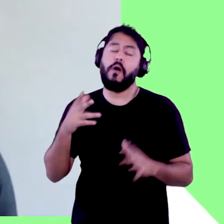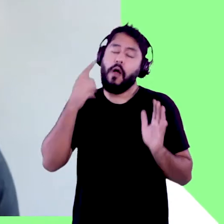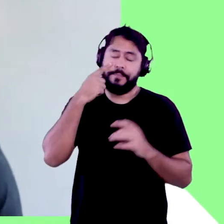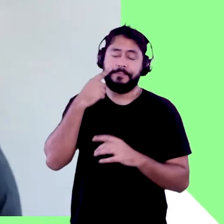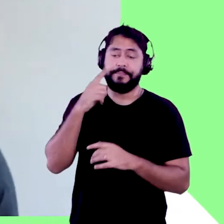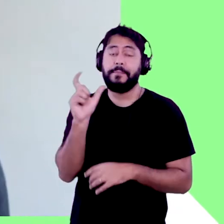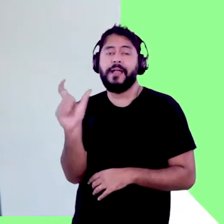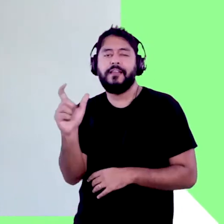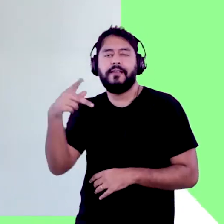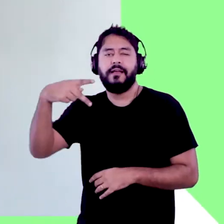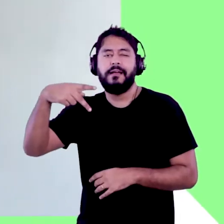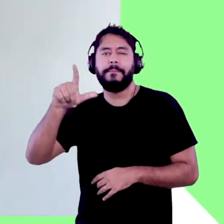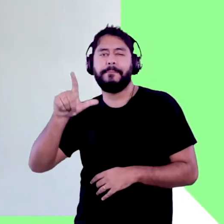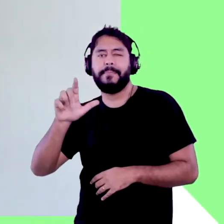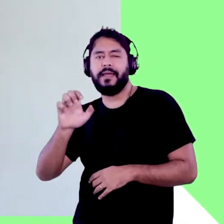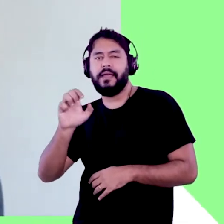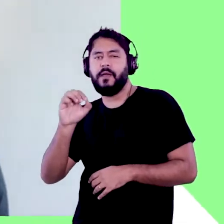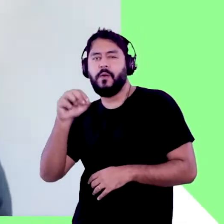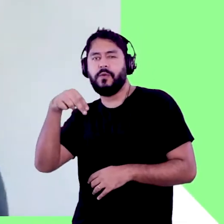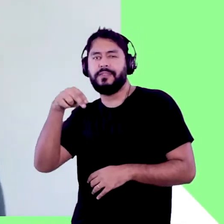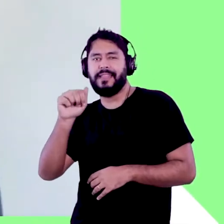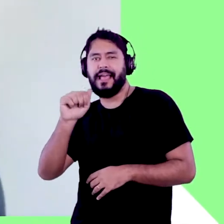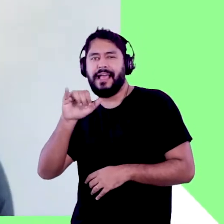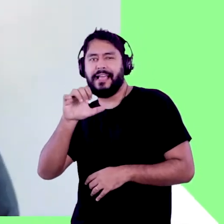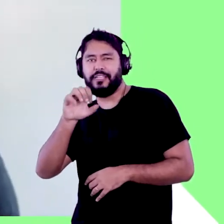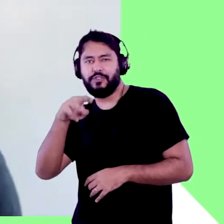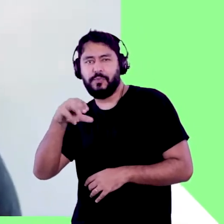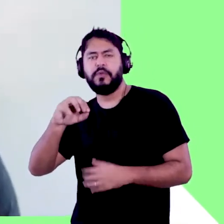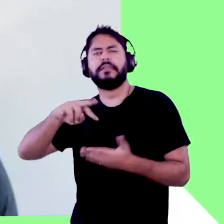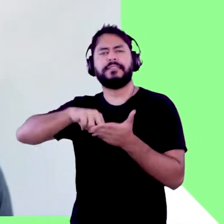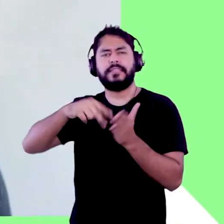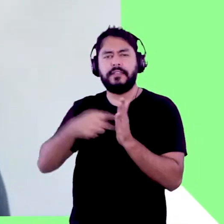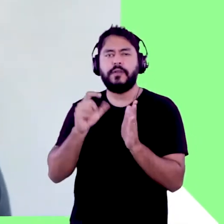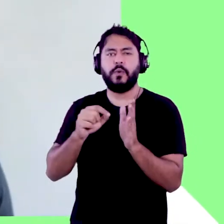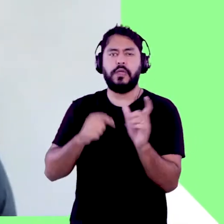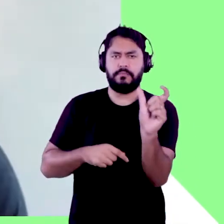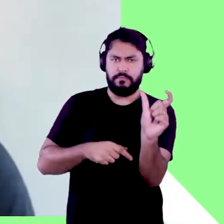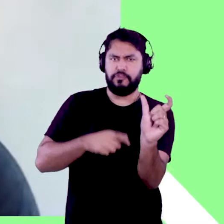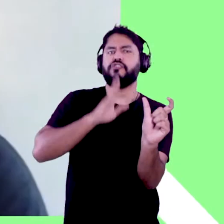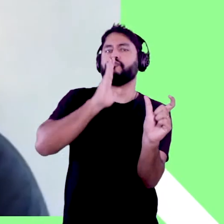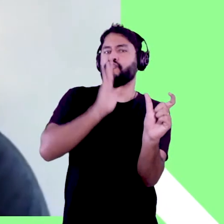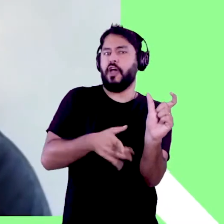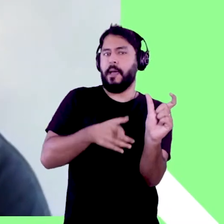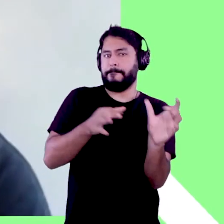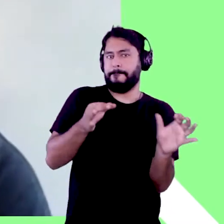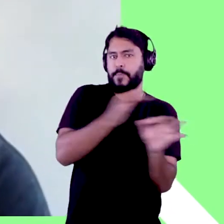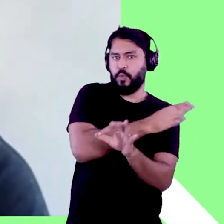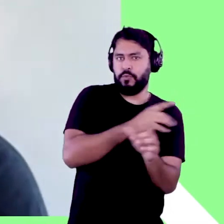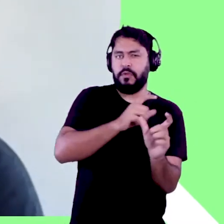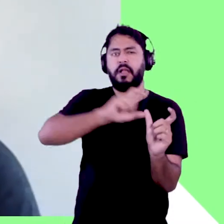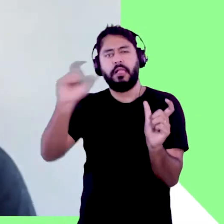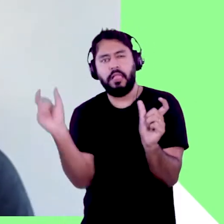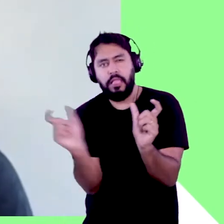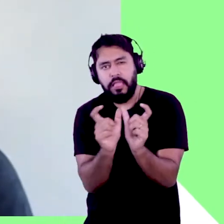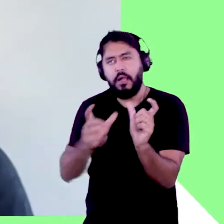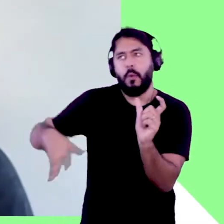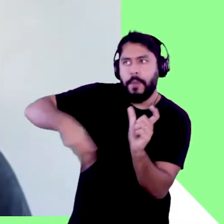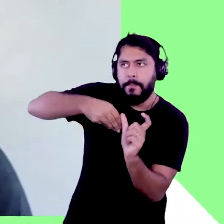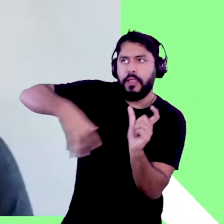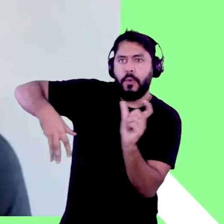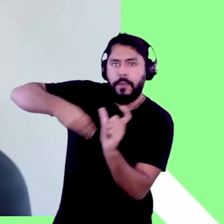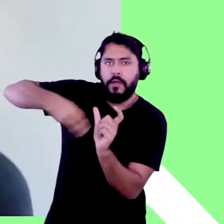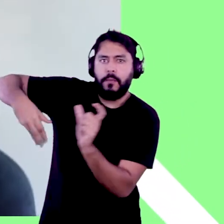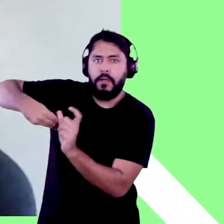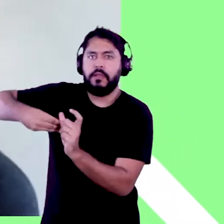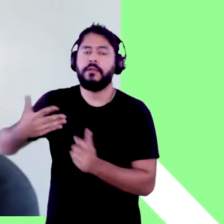muito familiarizado com essa palavra, é reiterar uma coisa que já é. Quando a gente fala de design, de comunicação, a